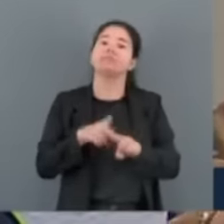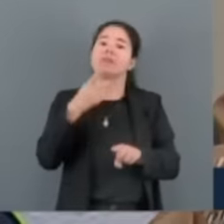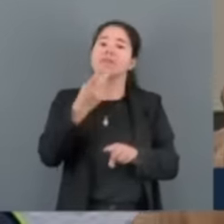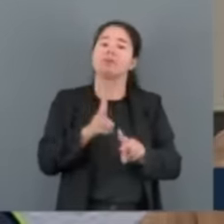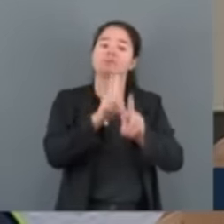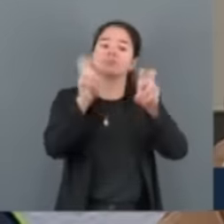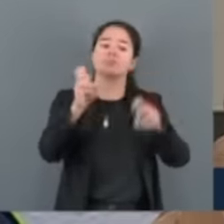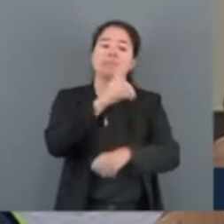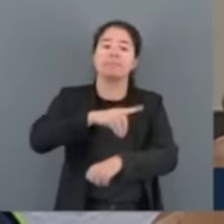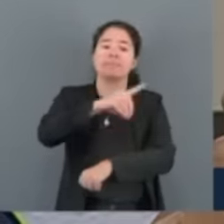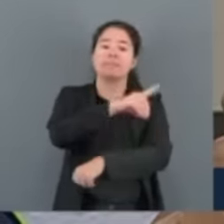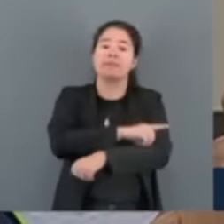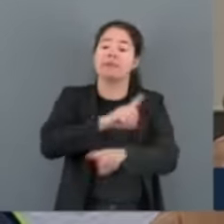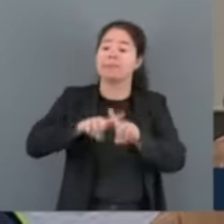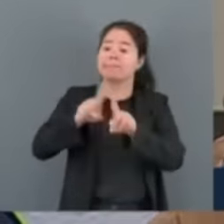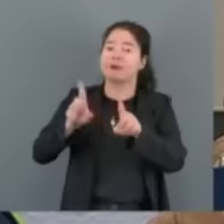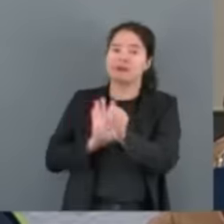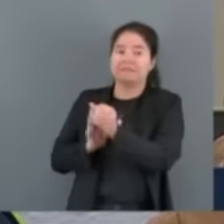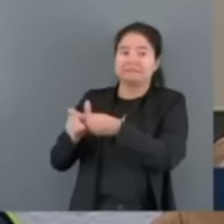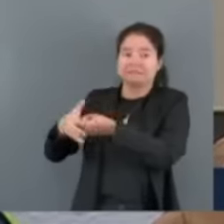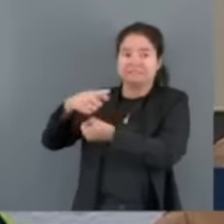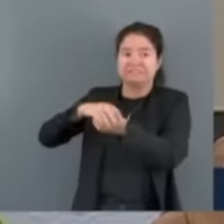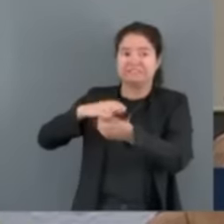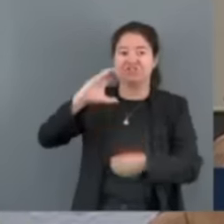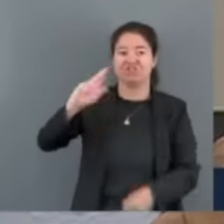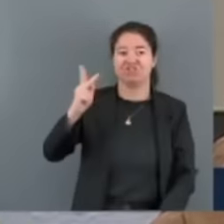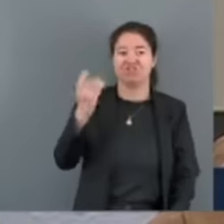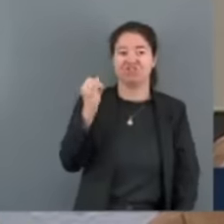mas chikungunya é uma doença muito debilitante,